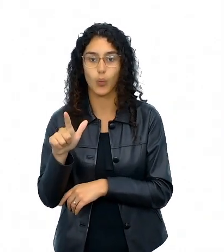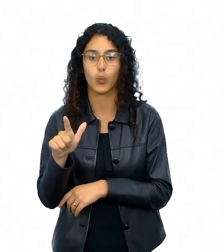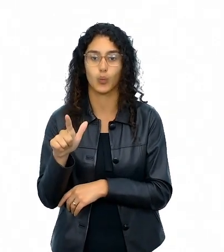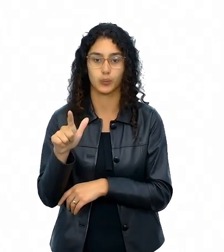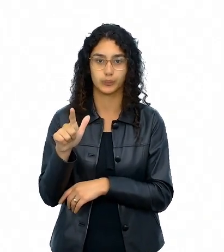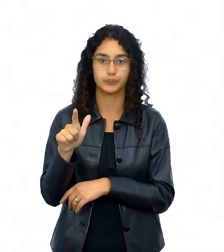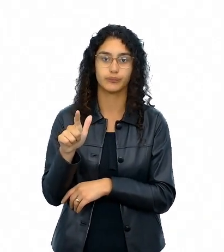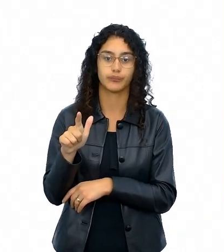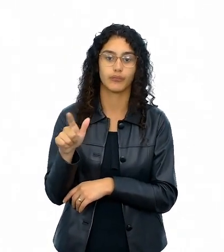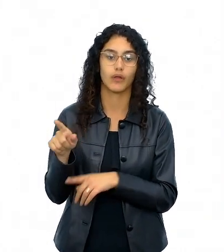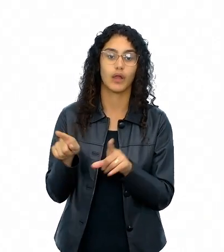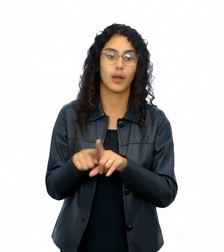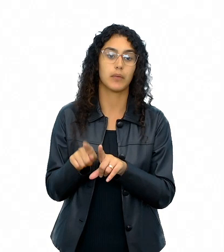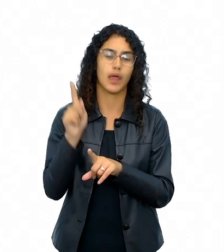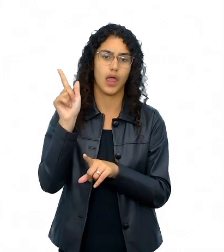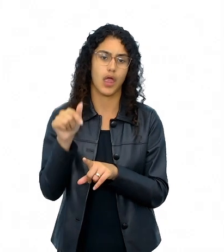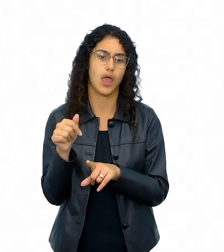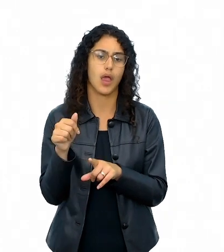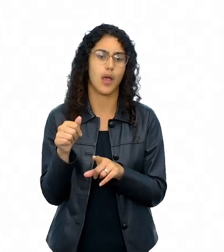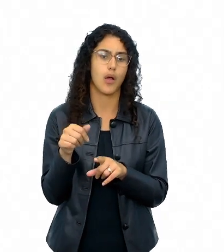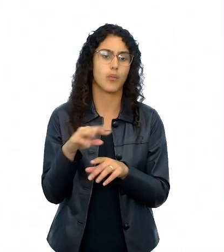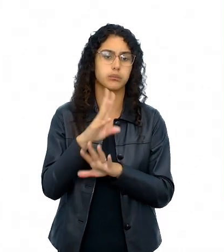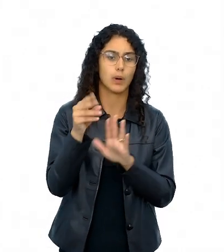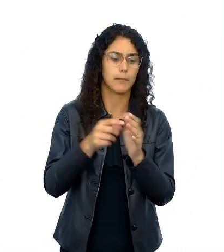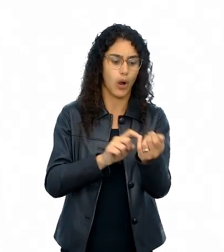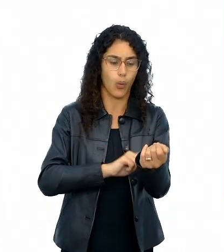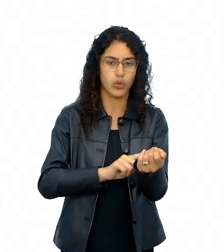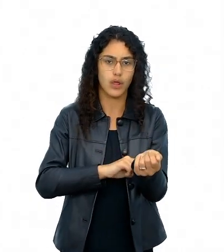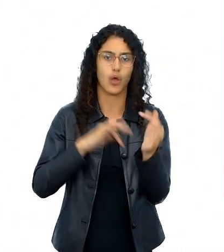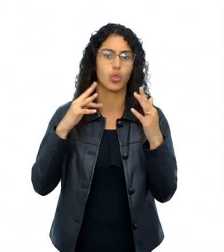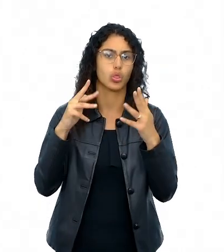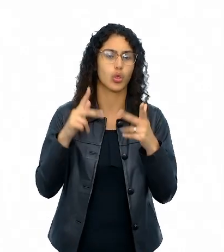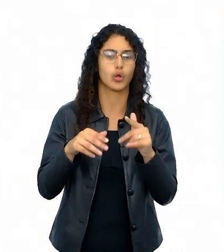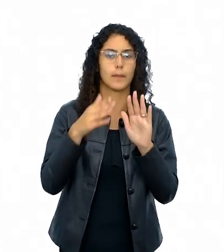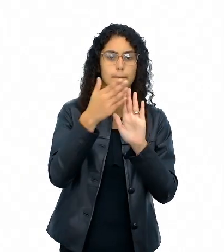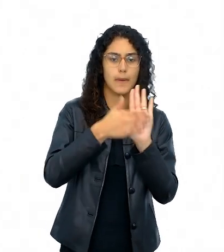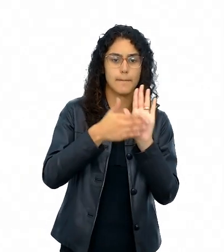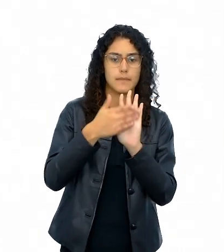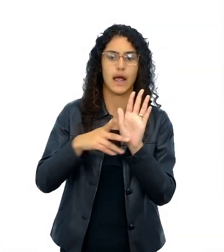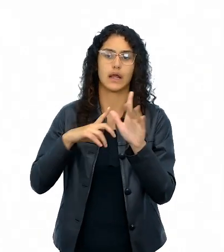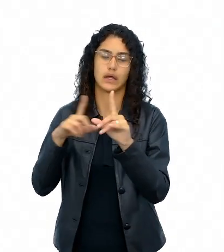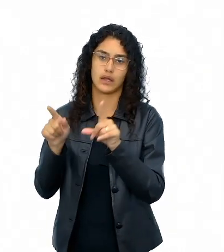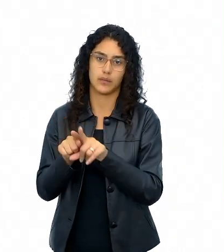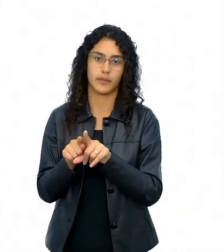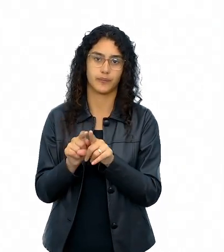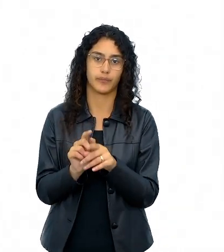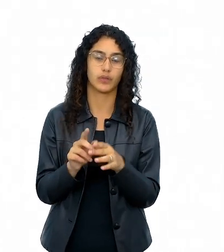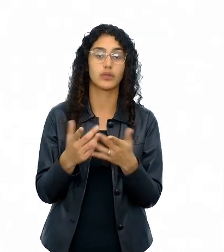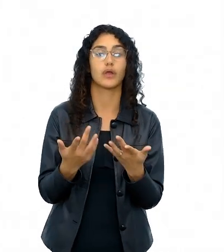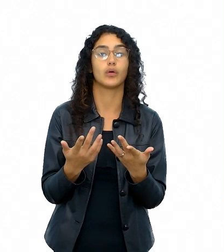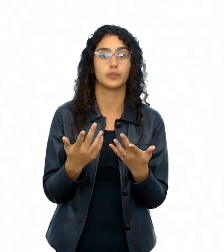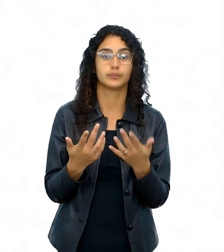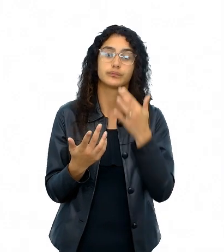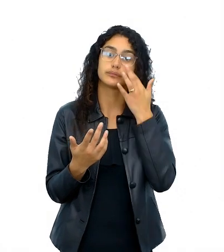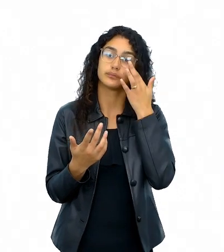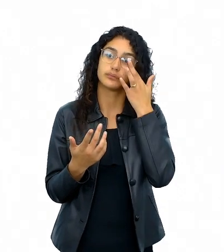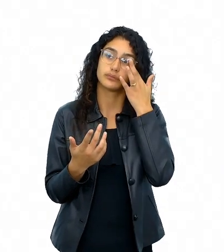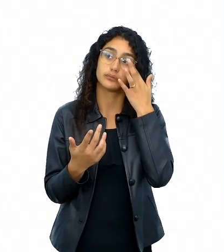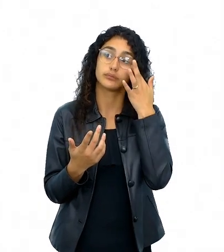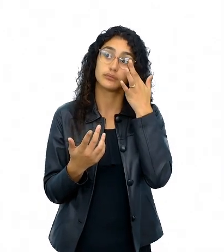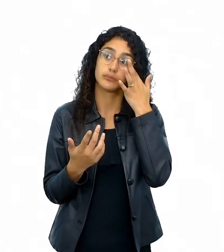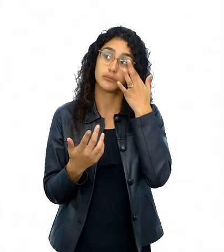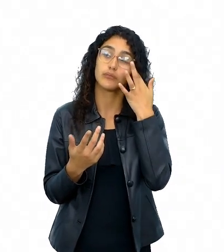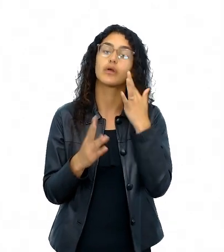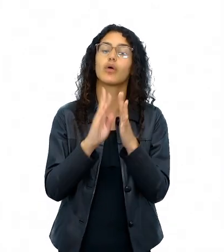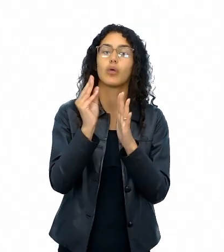pressão arterial é a pressão que é exercida pelo sangue contra todas as paredes, né, das artérias. E aí, justamente, talvez inserir